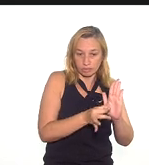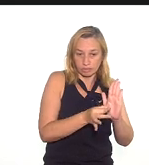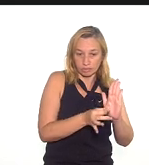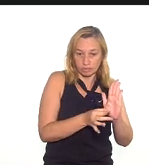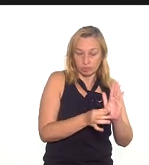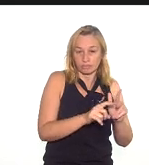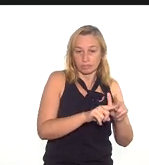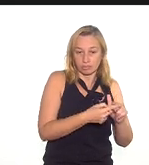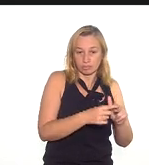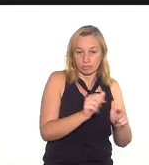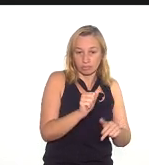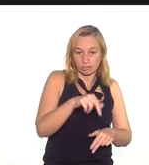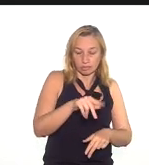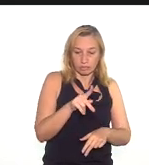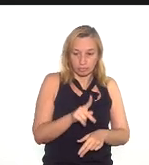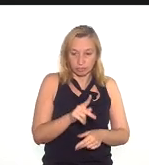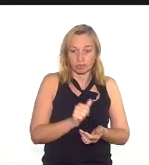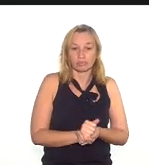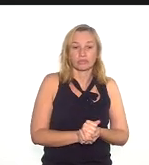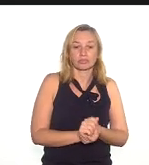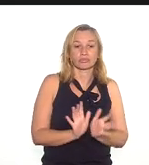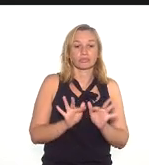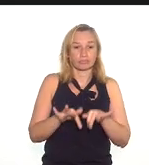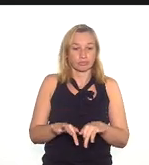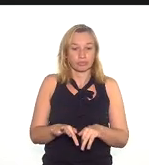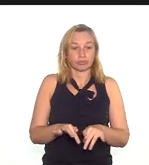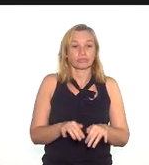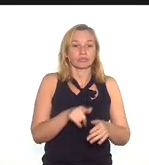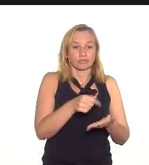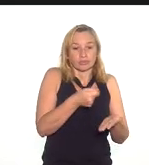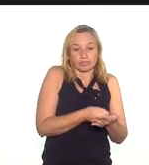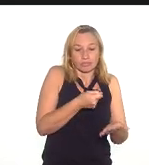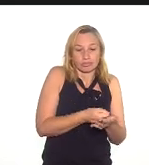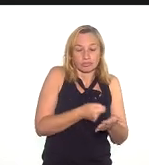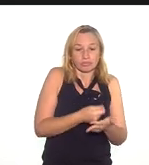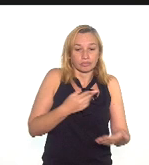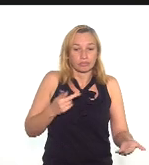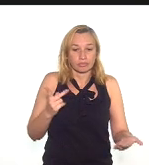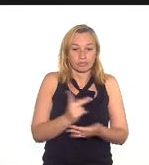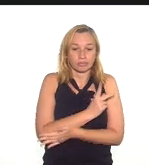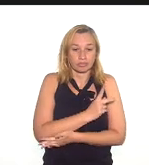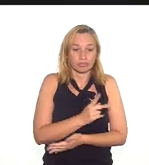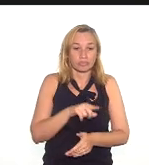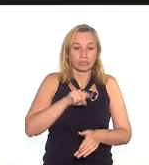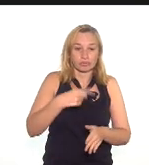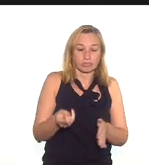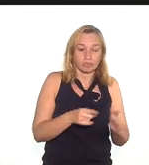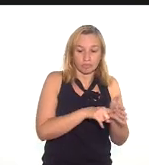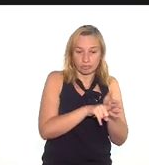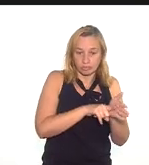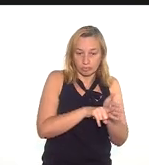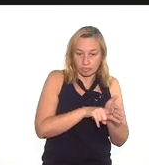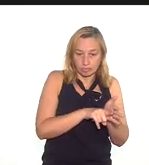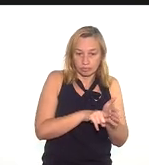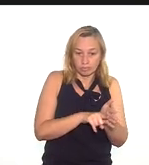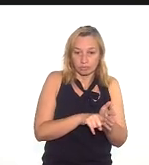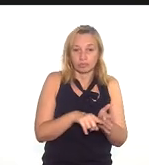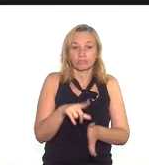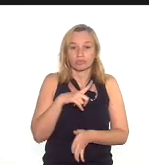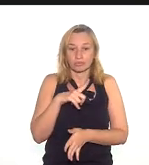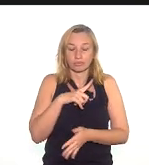A quitação final dessa obrigação ocorre após o processo de fiscalização. Então, nós